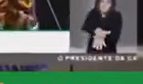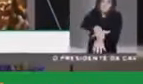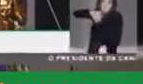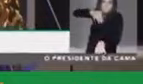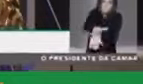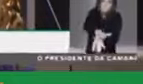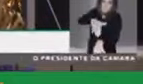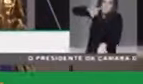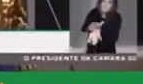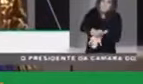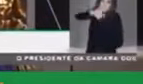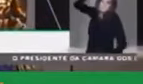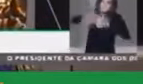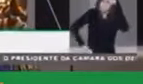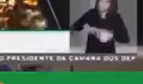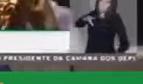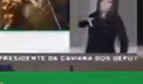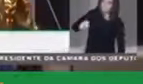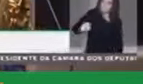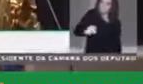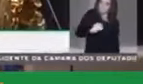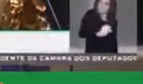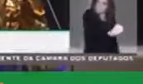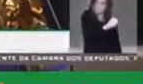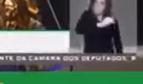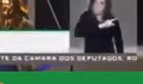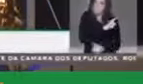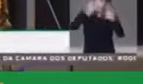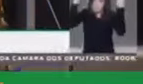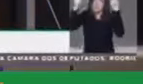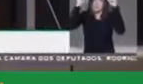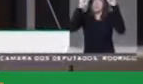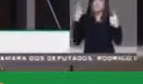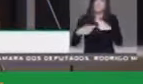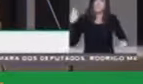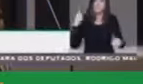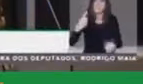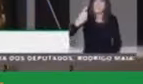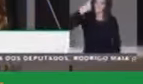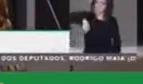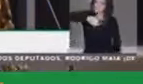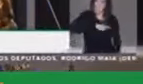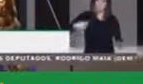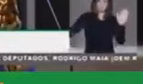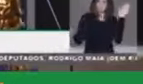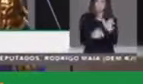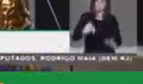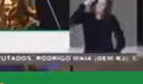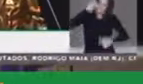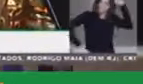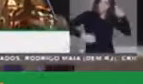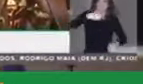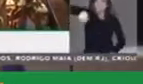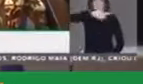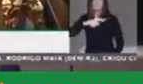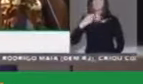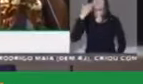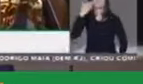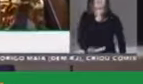indevidamente, estupradas, porque nós éramos objeto sexual do